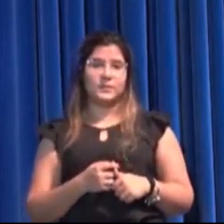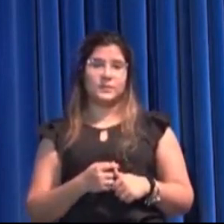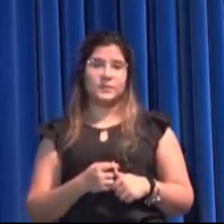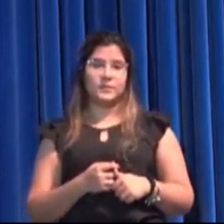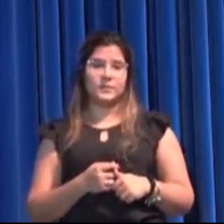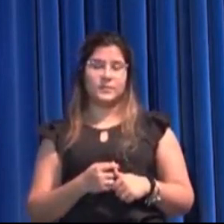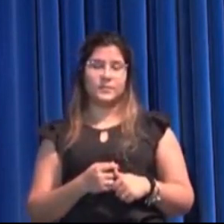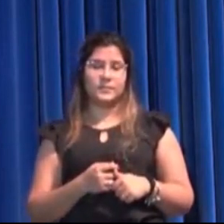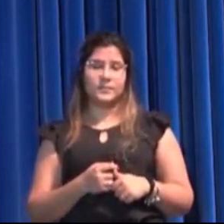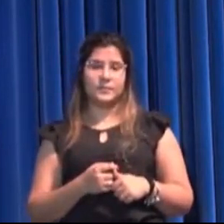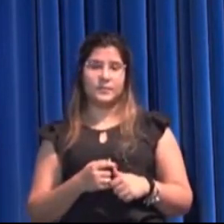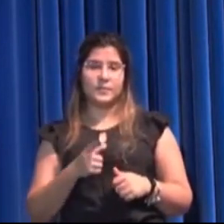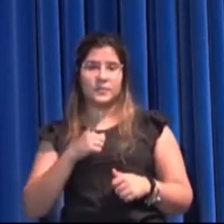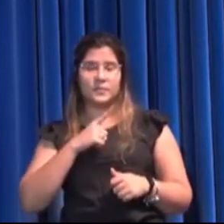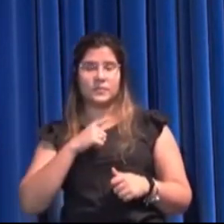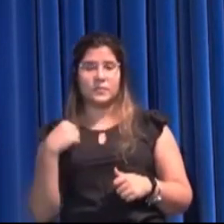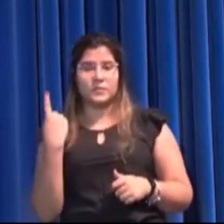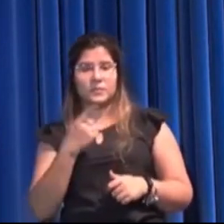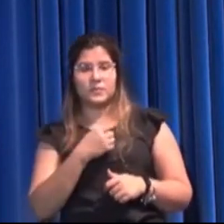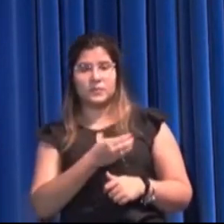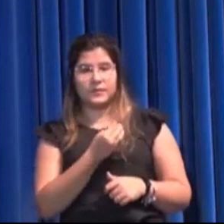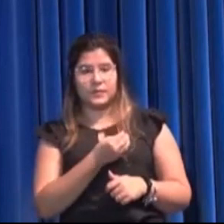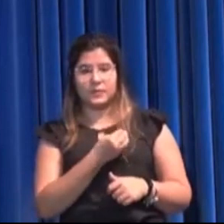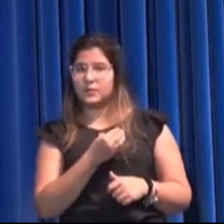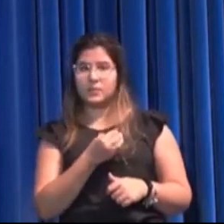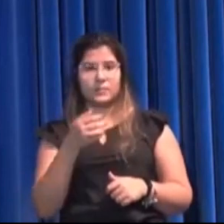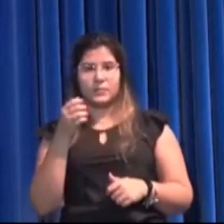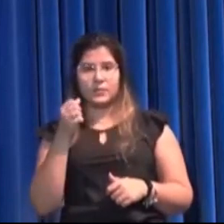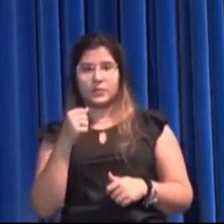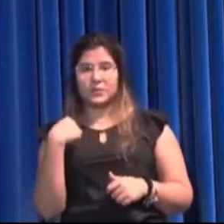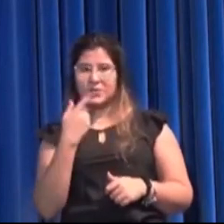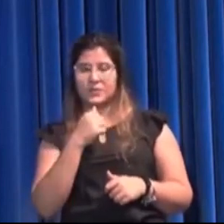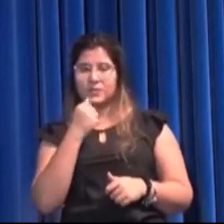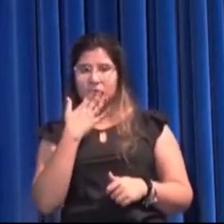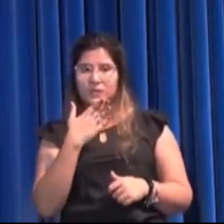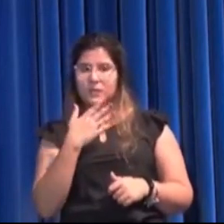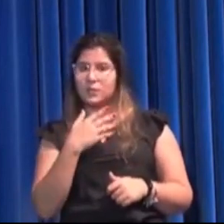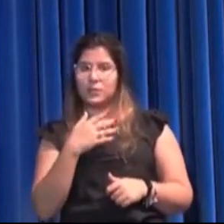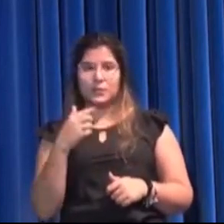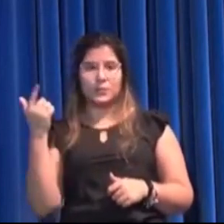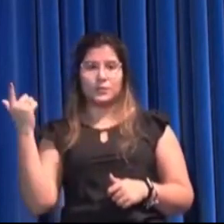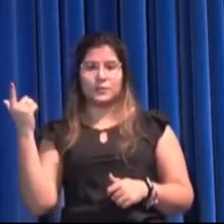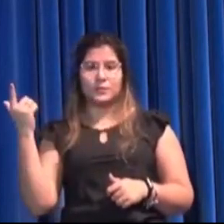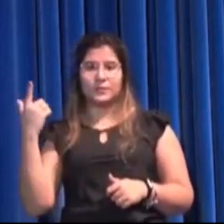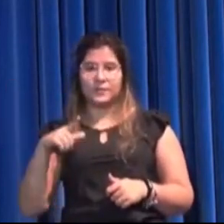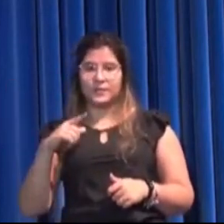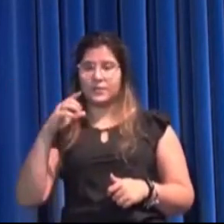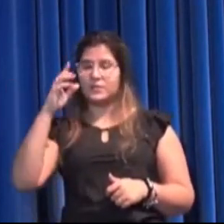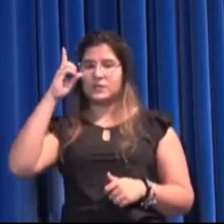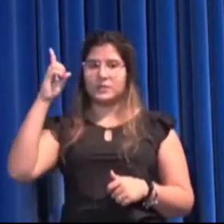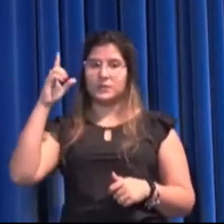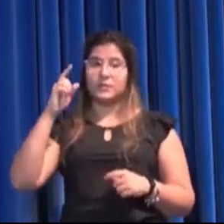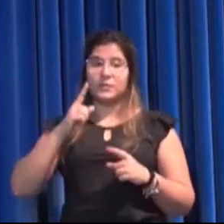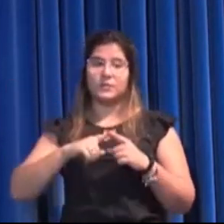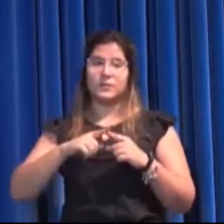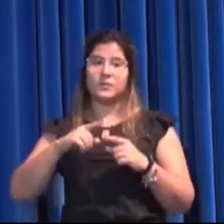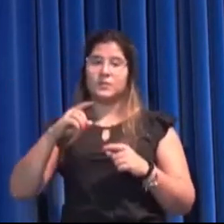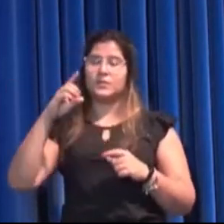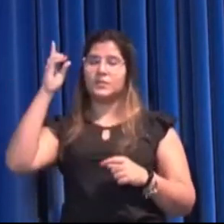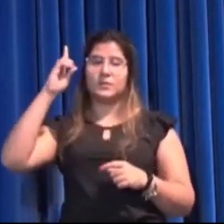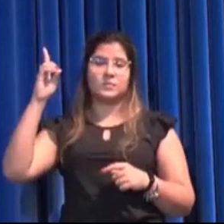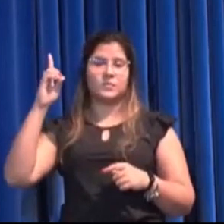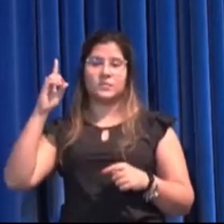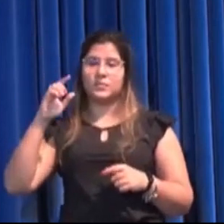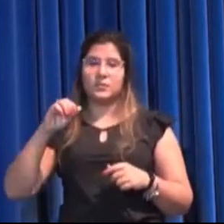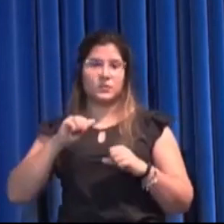bem, é uma mudança que vem de nós, que não vem de Deus, porque Deus, ele não muda, Deus é